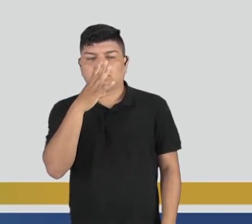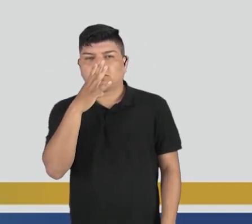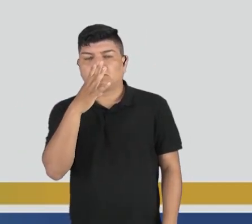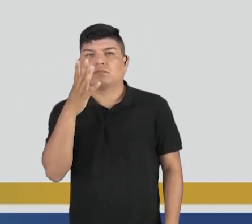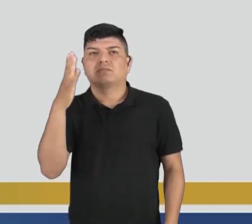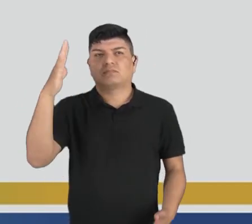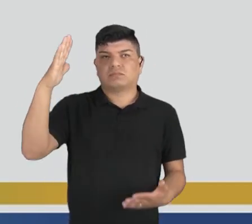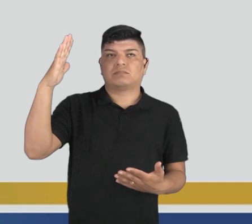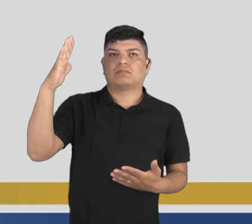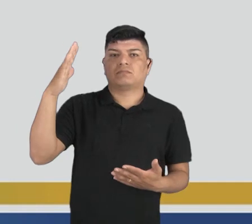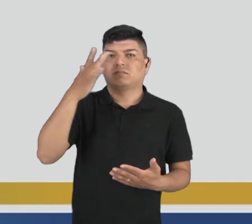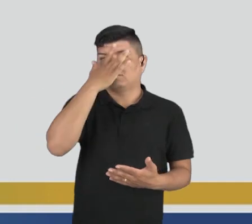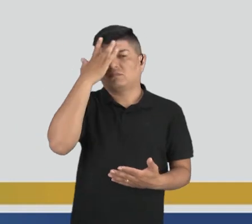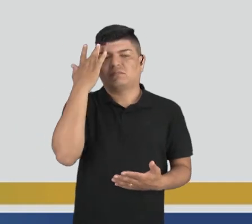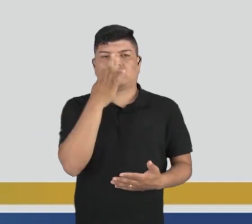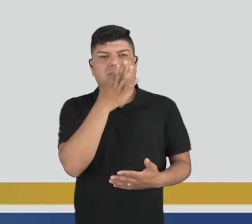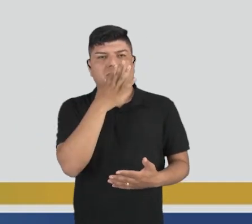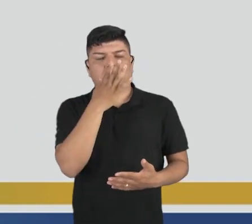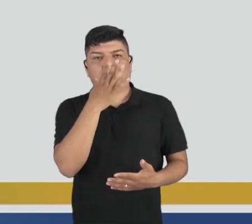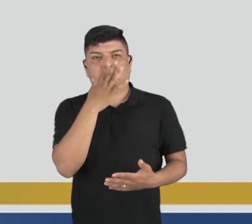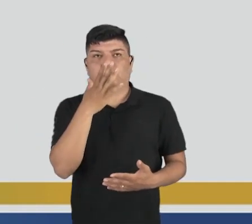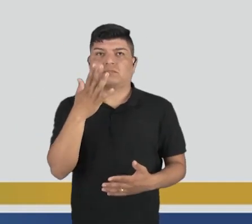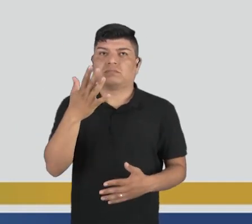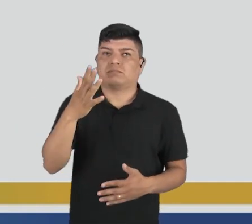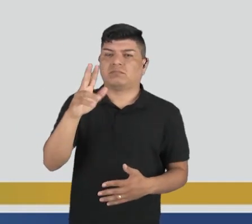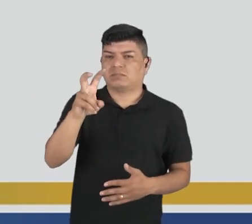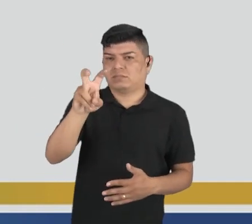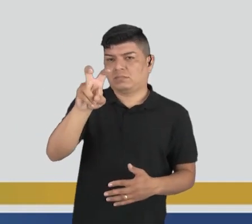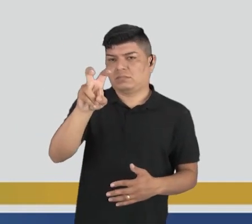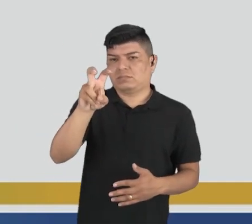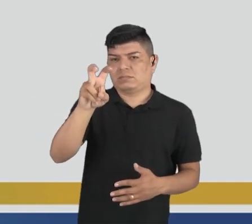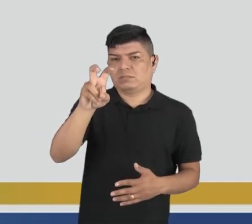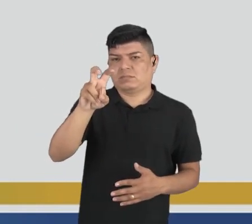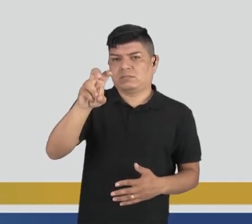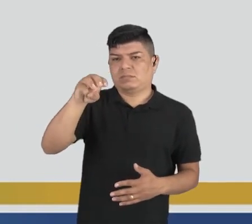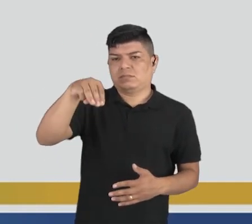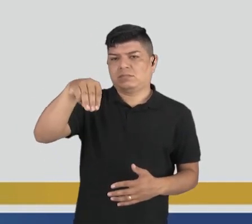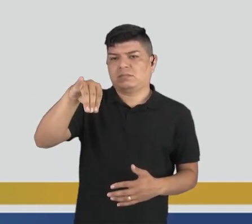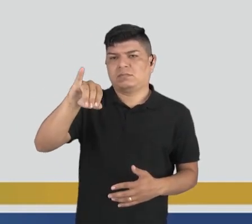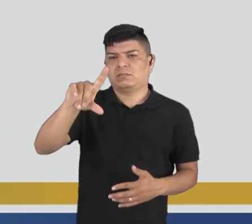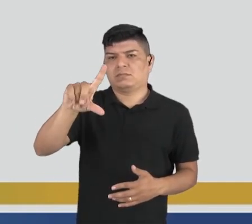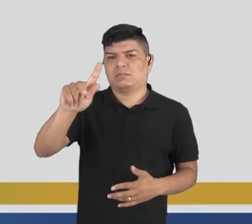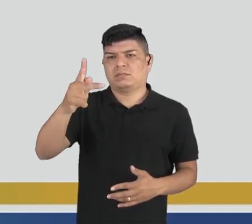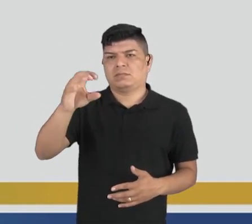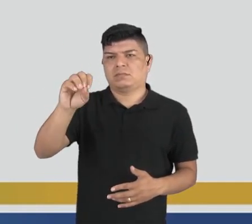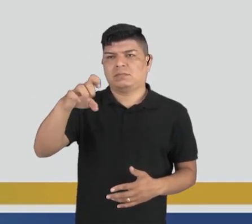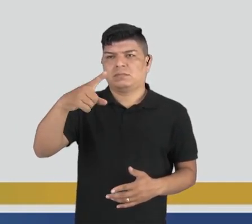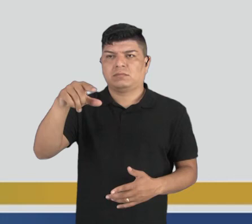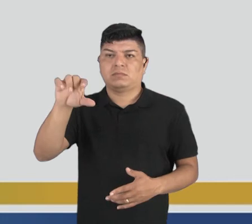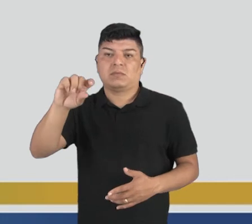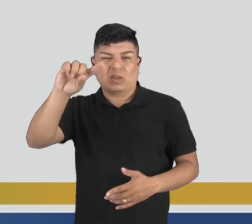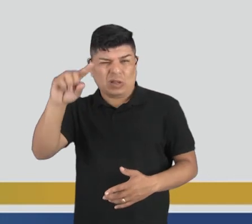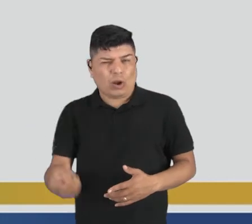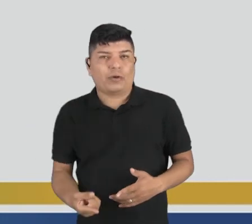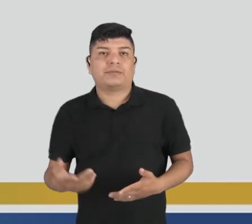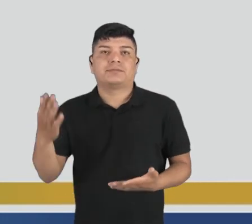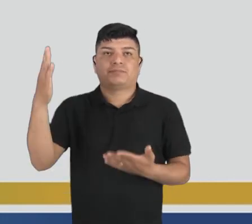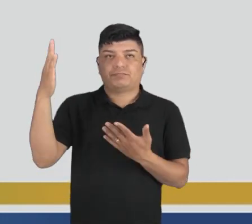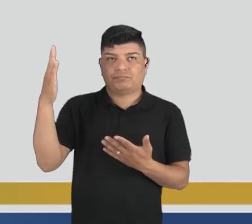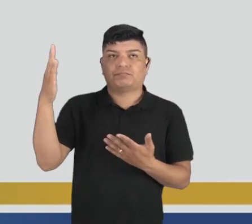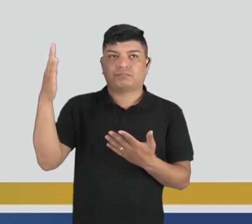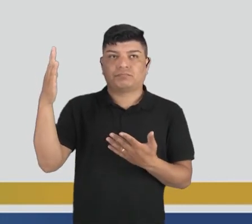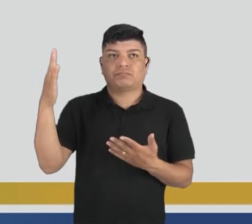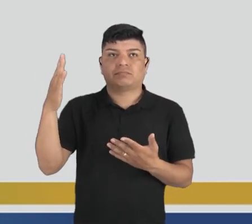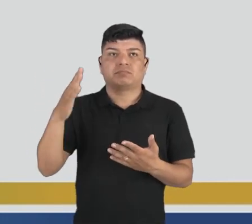à visualização, né, quantas pessoas assistiram a temporada 4, né, 65 milhões. Já passou aí, né, alguns